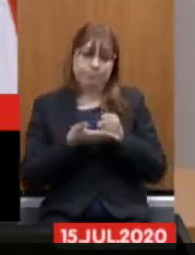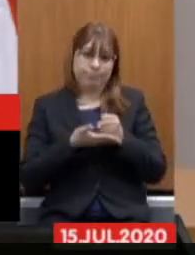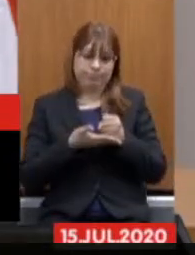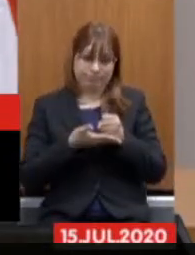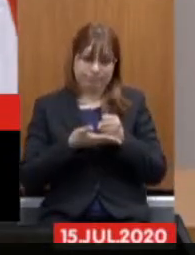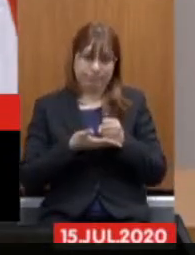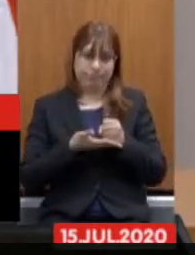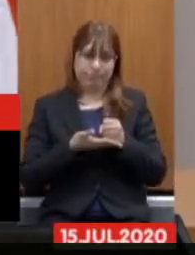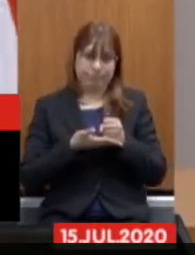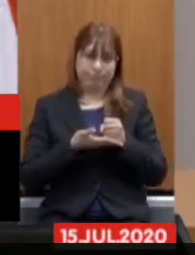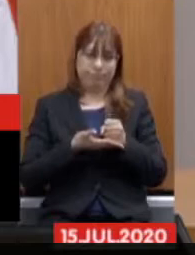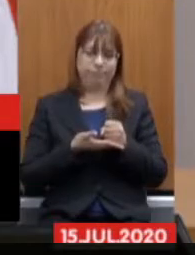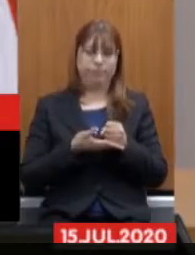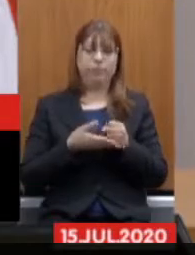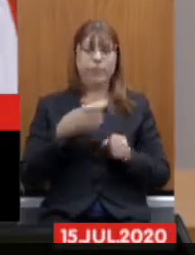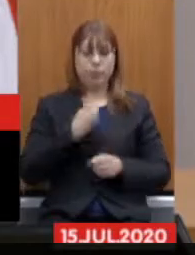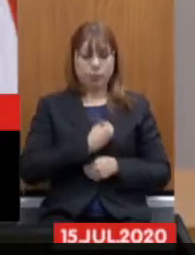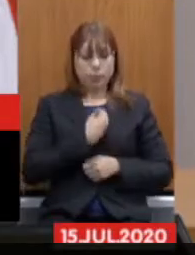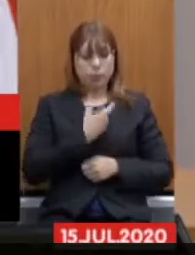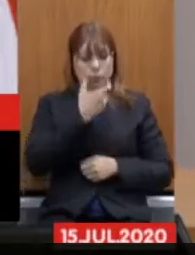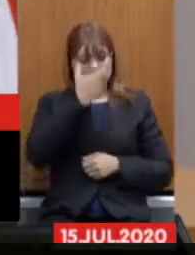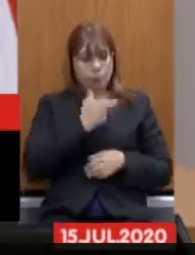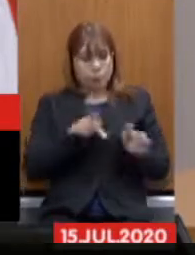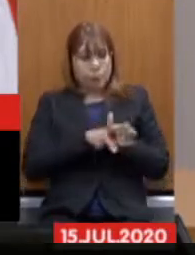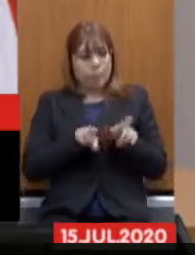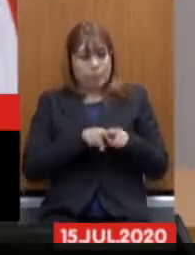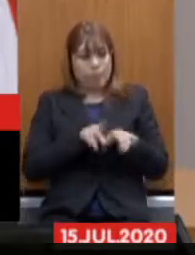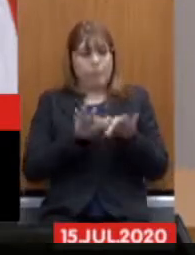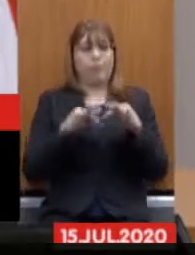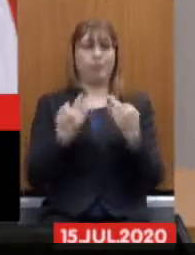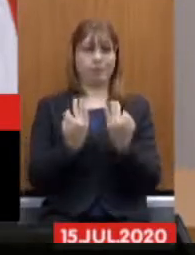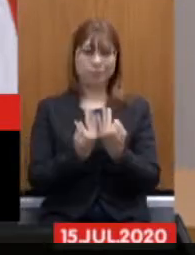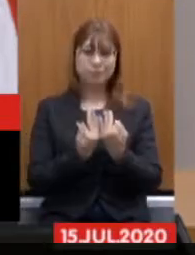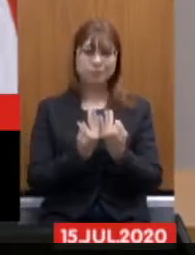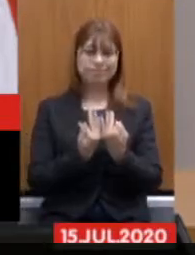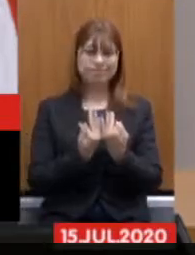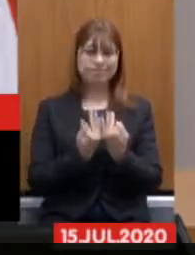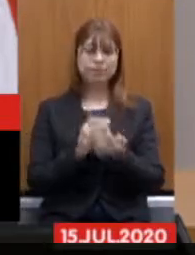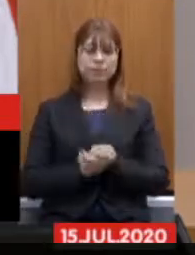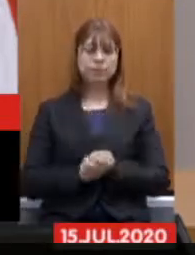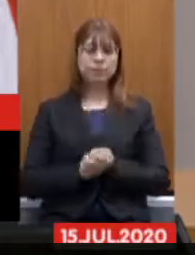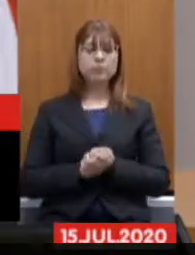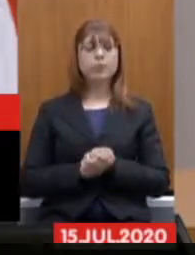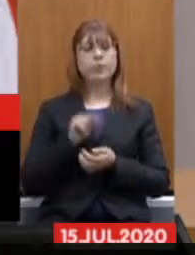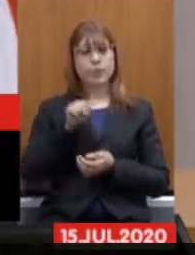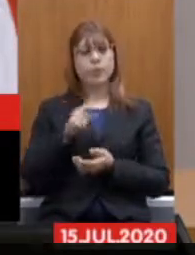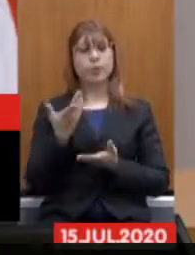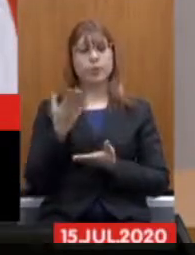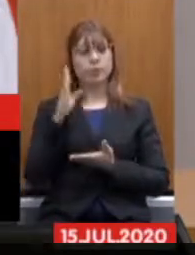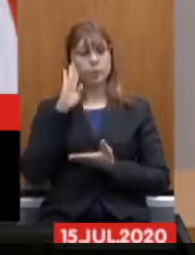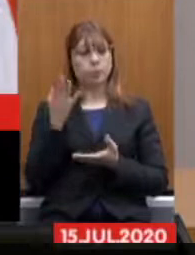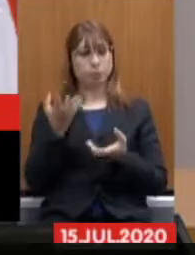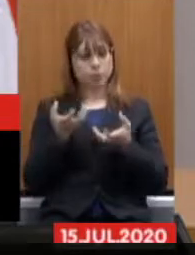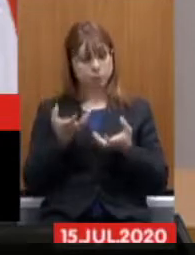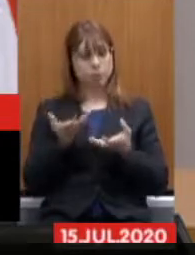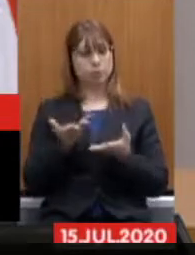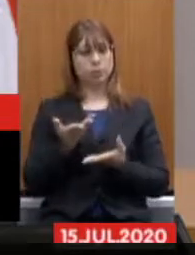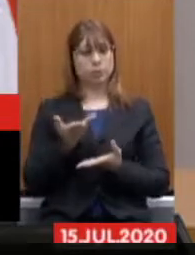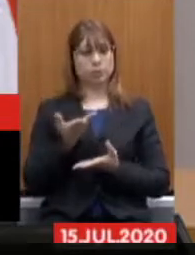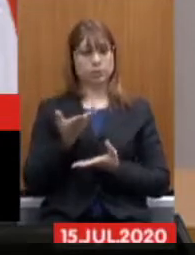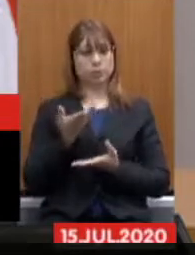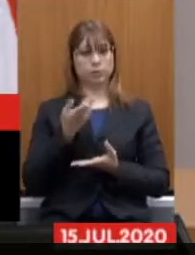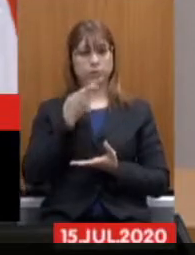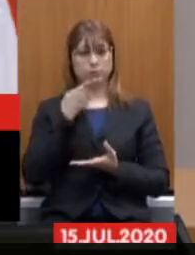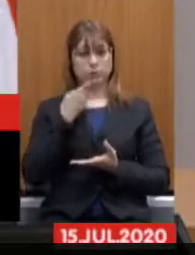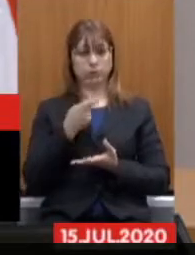subsistência dele e dos seus familiares então eram essas as considerações que gostaram que eu gosto